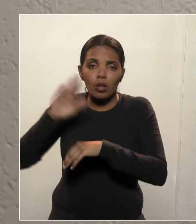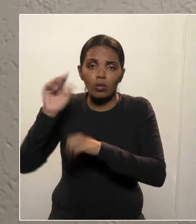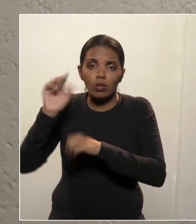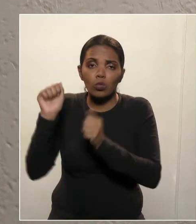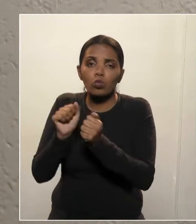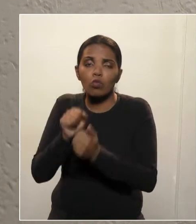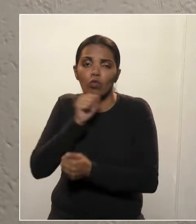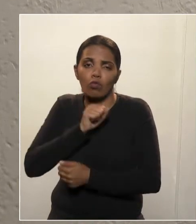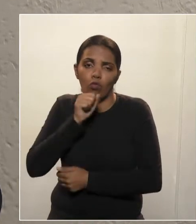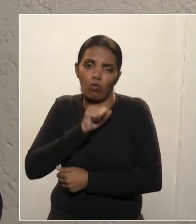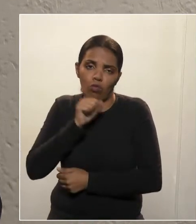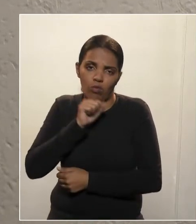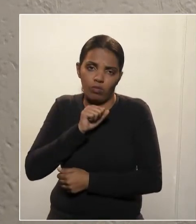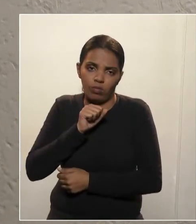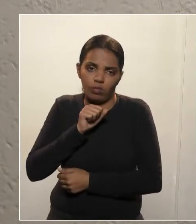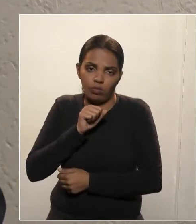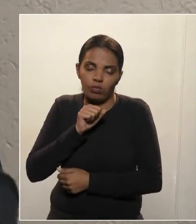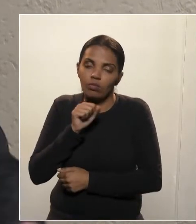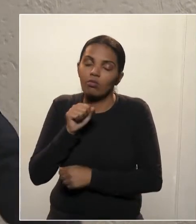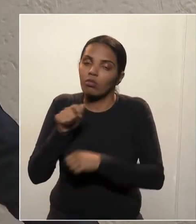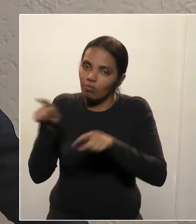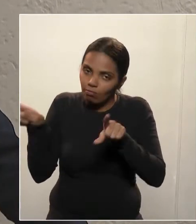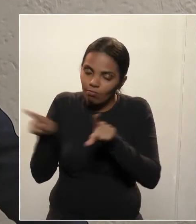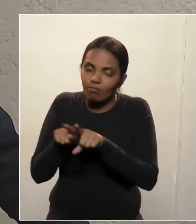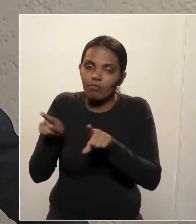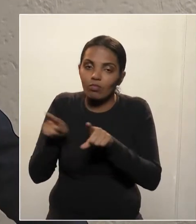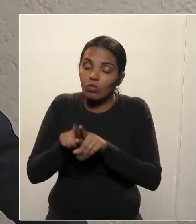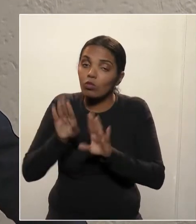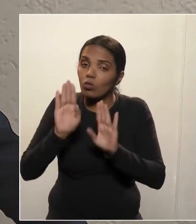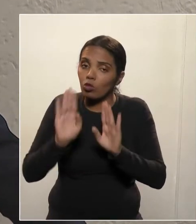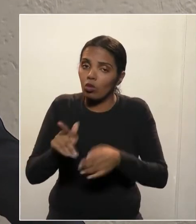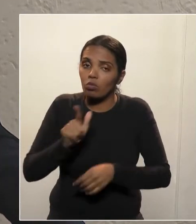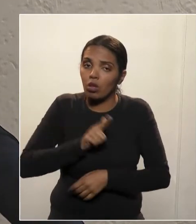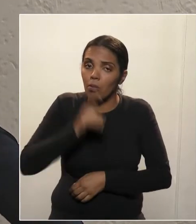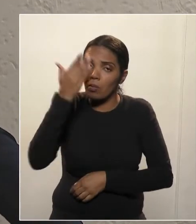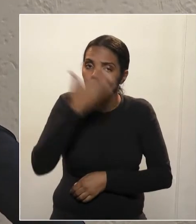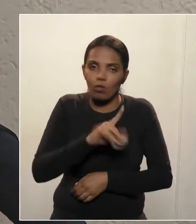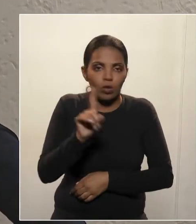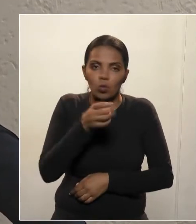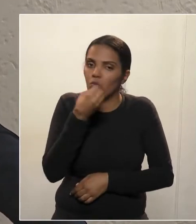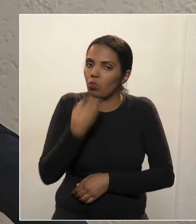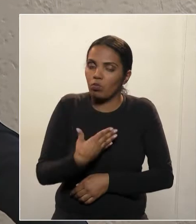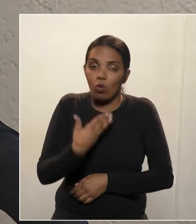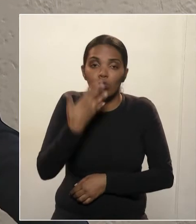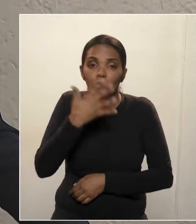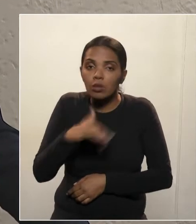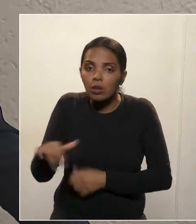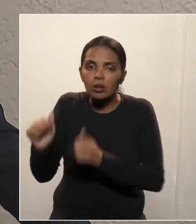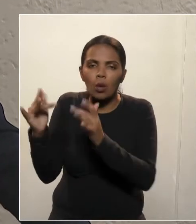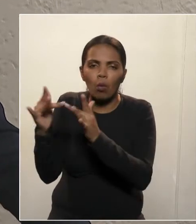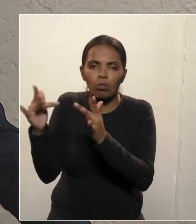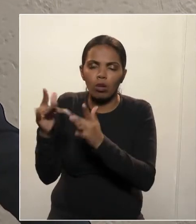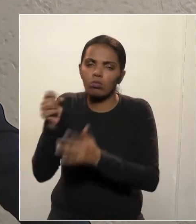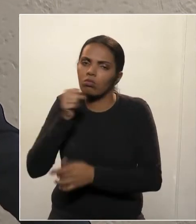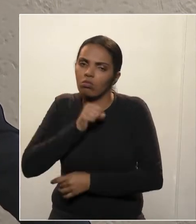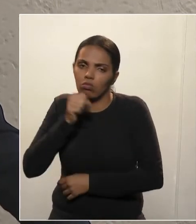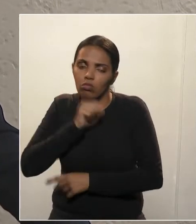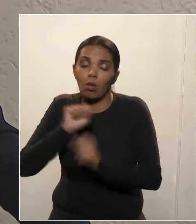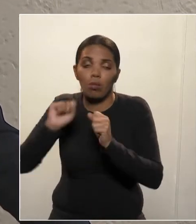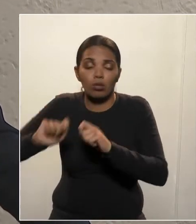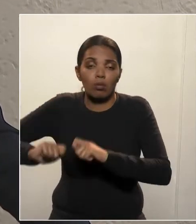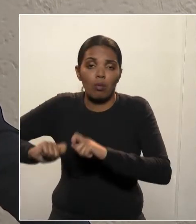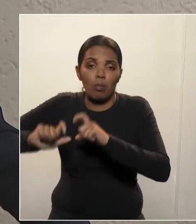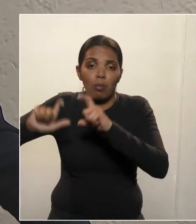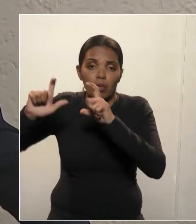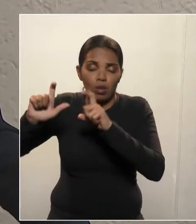mais idosos. E as evidências têm dito que isso não é bom. Isso pode aumentar e não diminuir a probabilidade